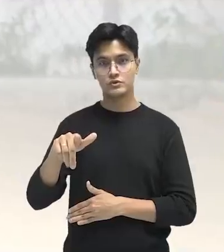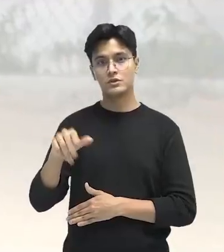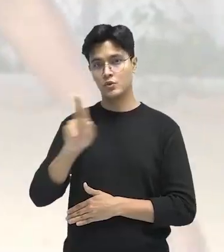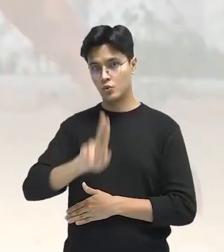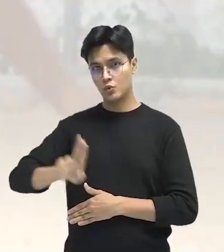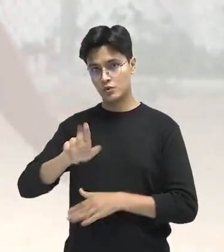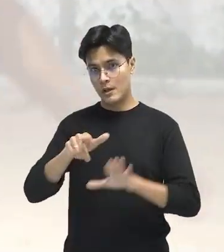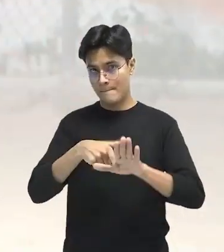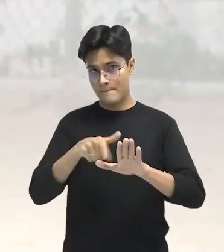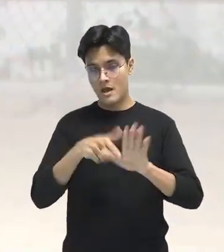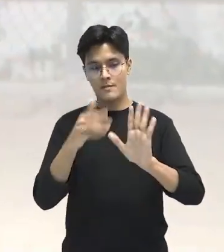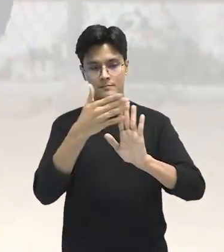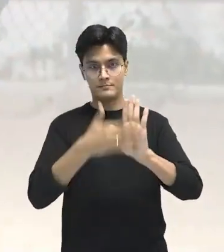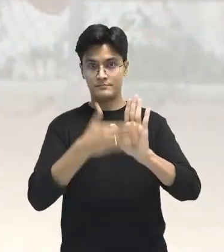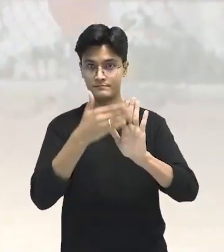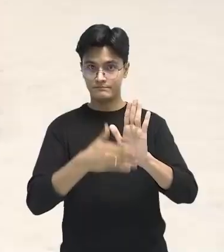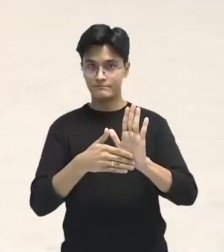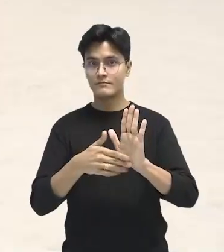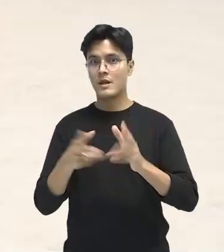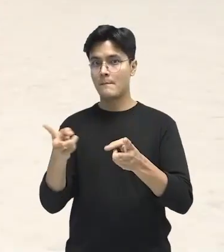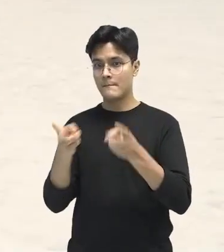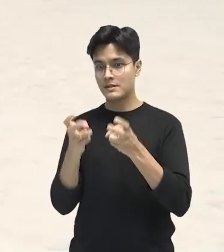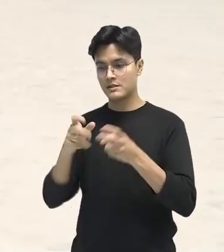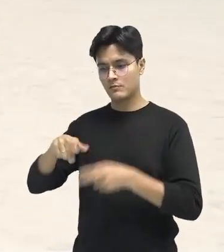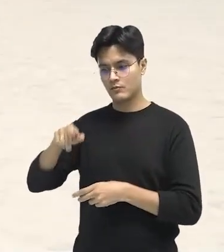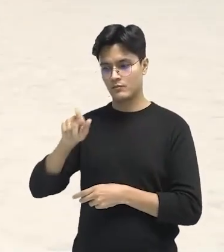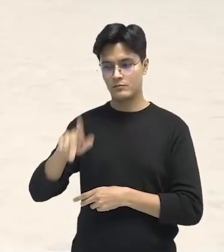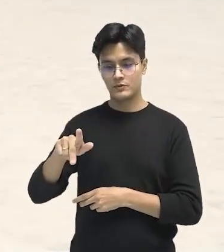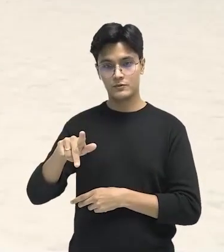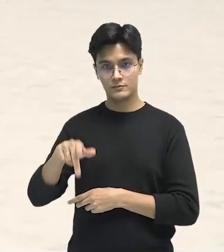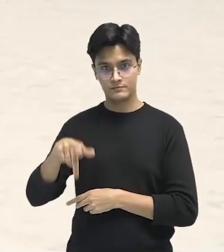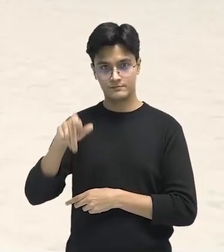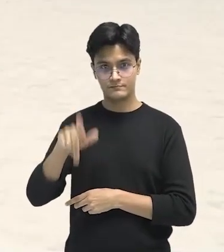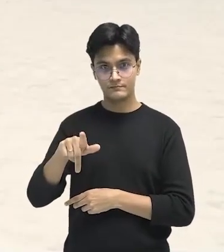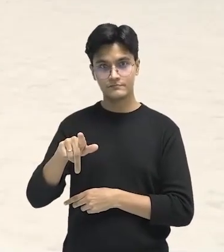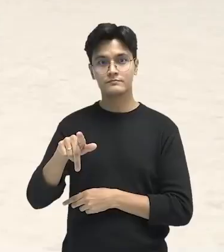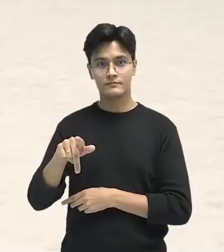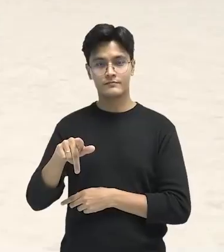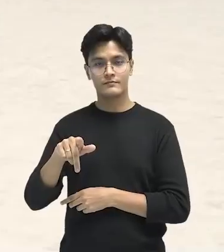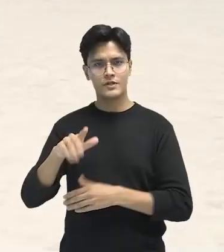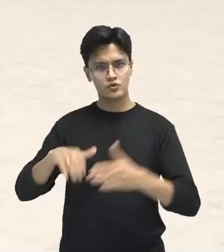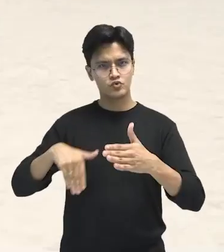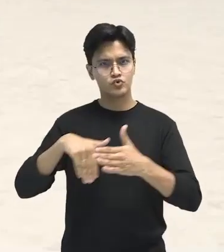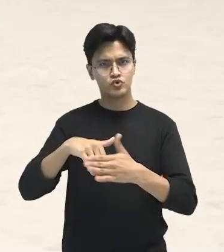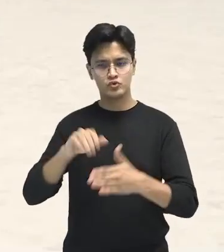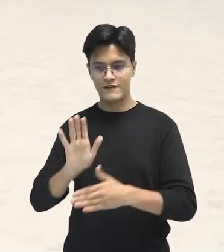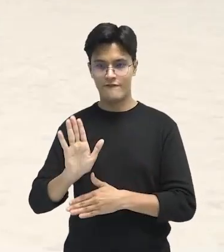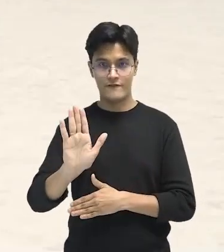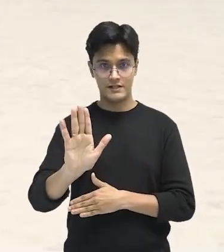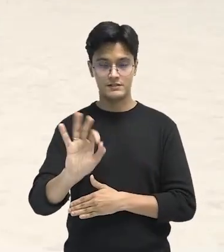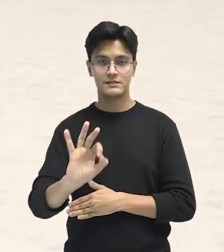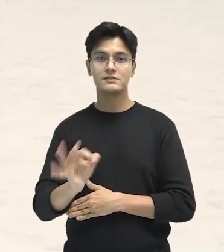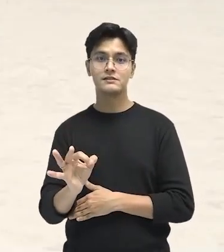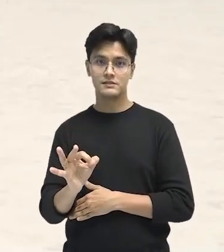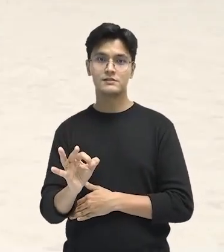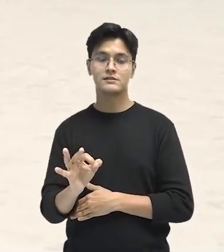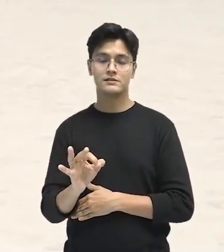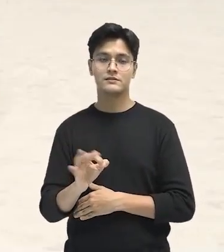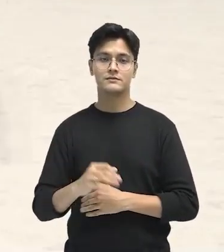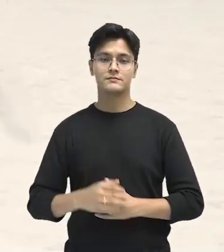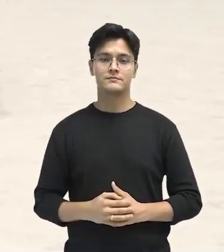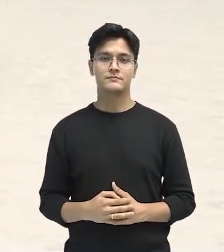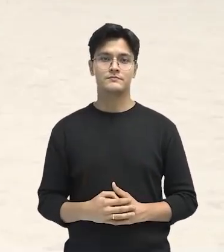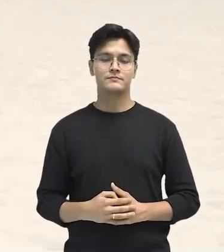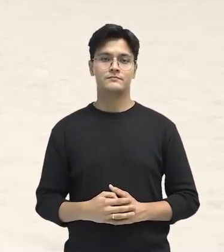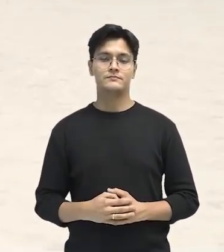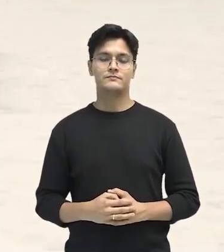pé. Observem que quando ele chuta, é para frente, por isso que é um chute frontal, e ele pode atingir aí o seu